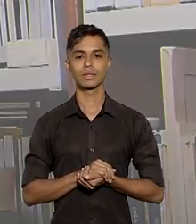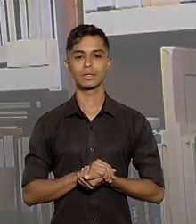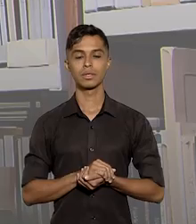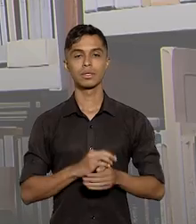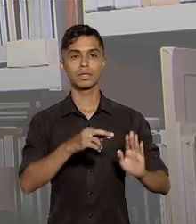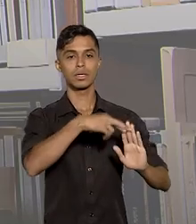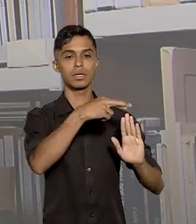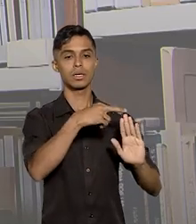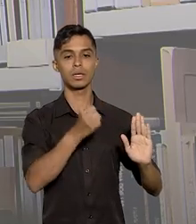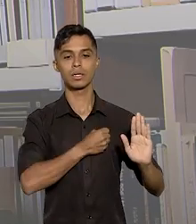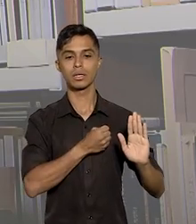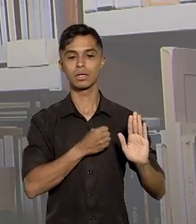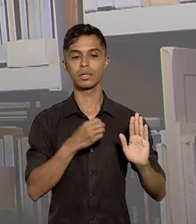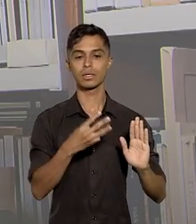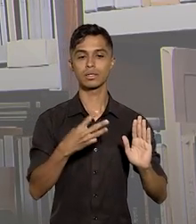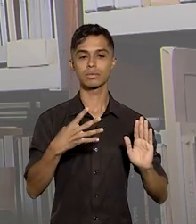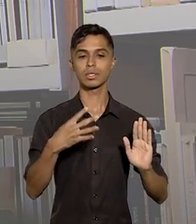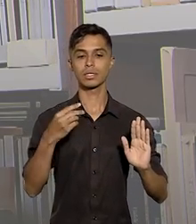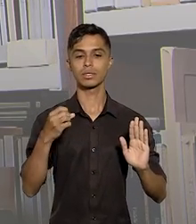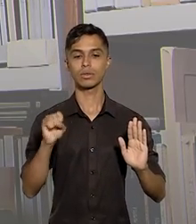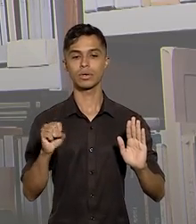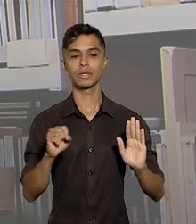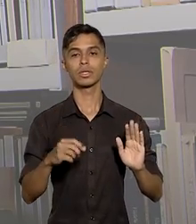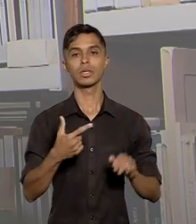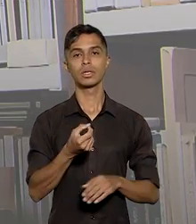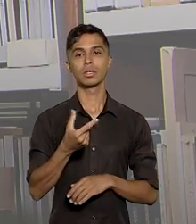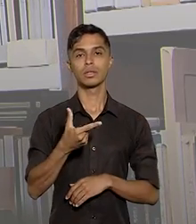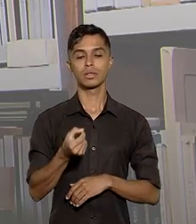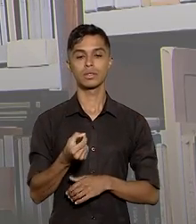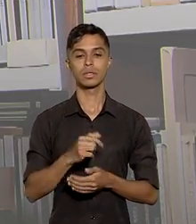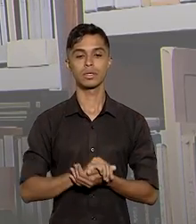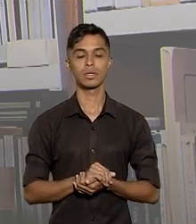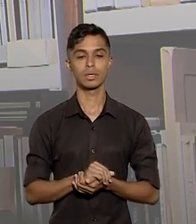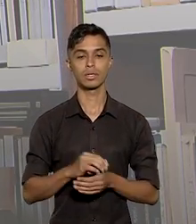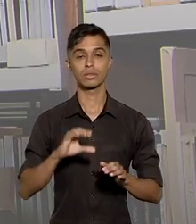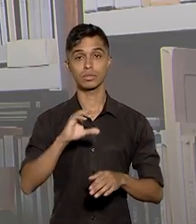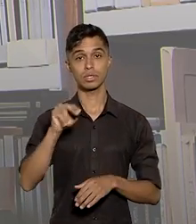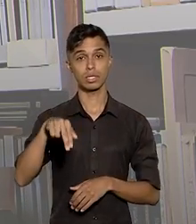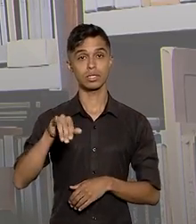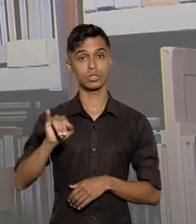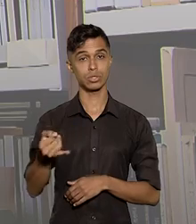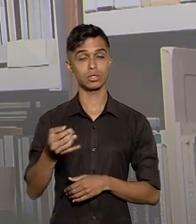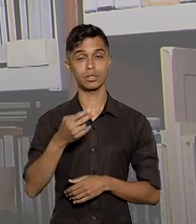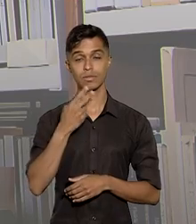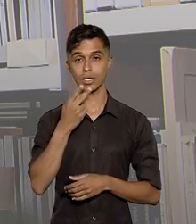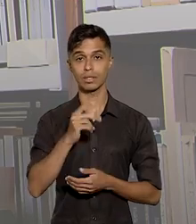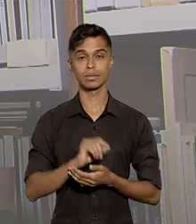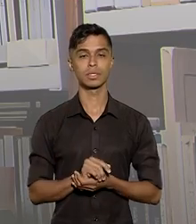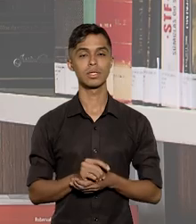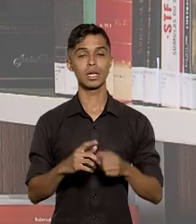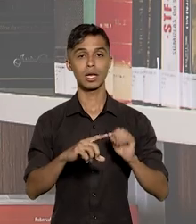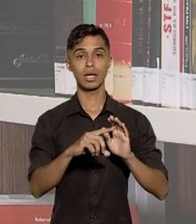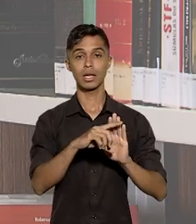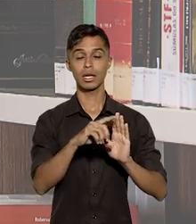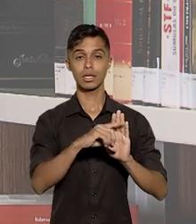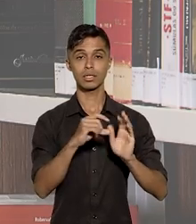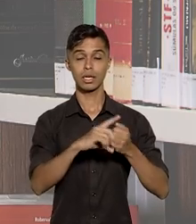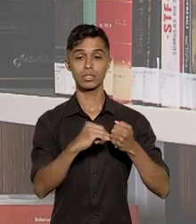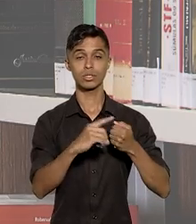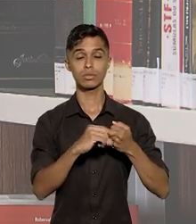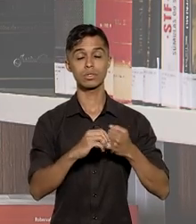Resolução número 348 de 2020 do Conselho Nacional de Justiça. Artigo 6º.